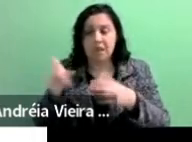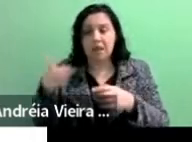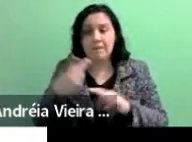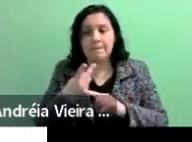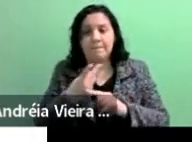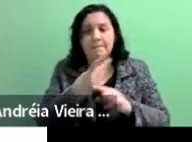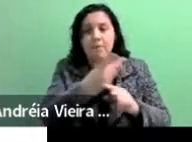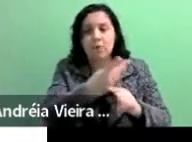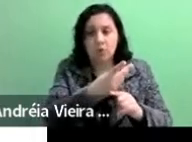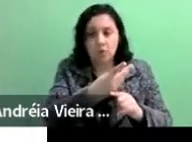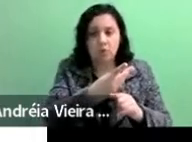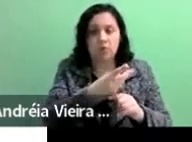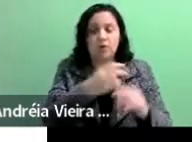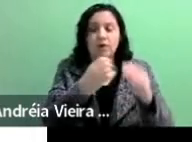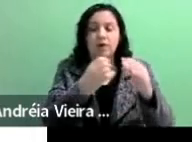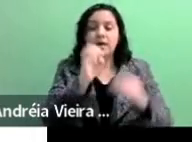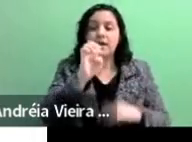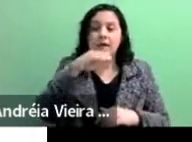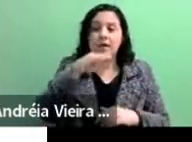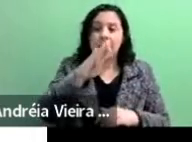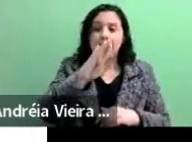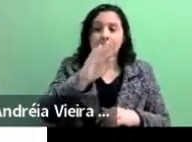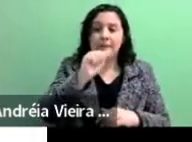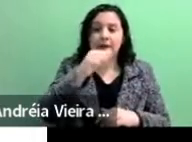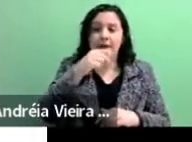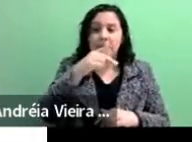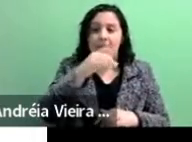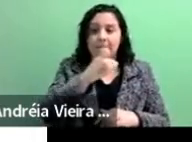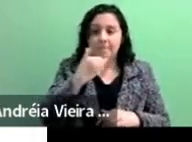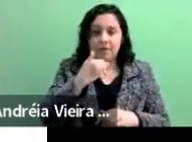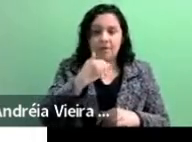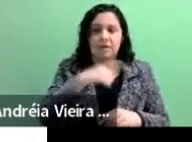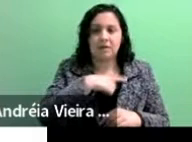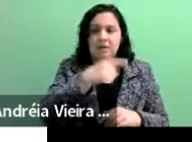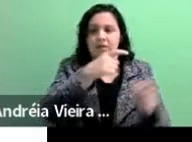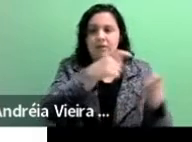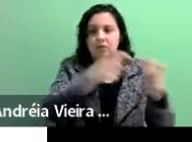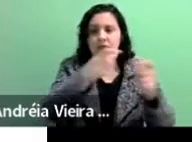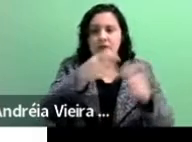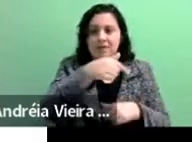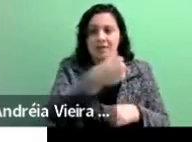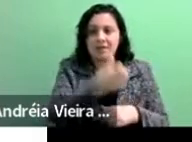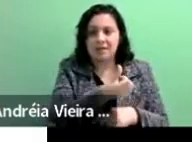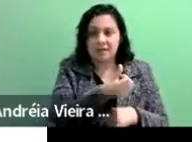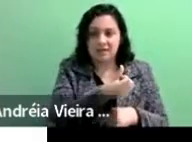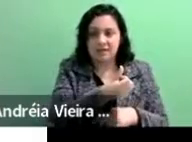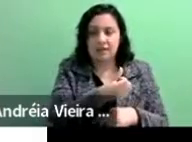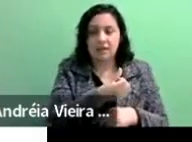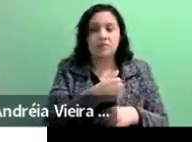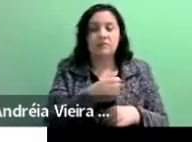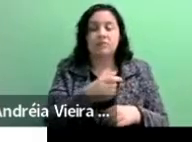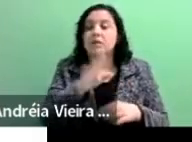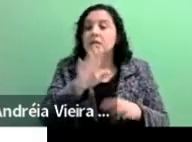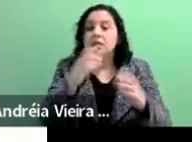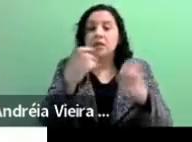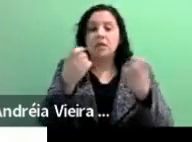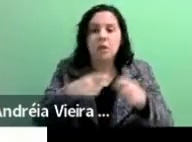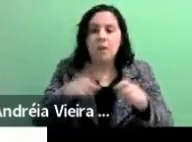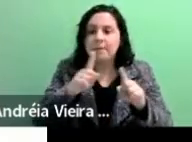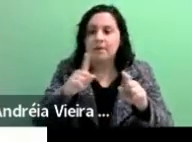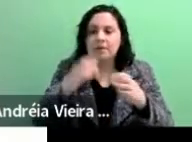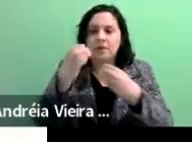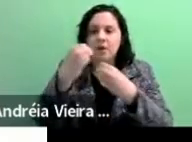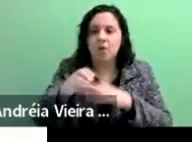é bom destacar, a Embrapi não precisa, para o empresário não precisa de edital, de chamamento público. A qualquer momento, qualquer empresário no